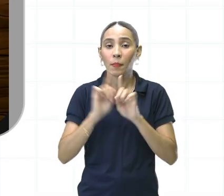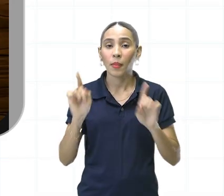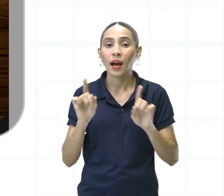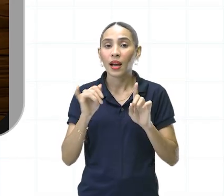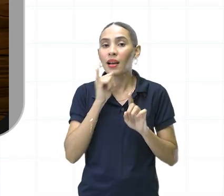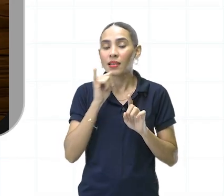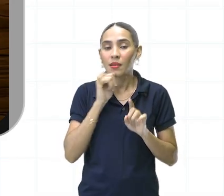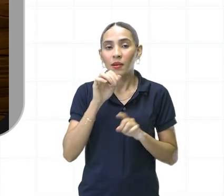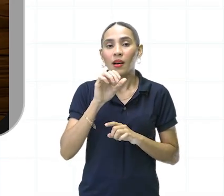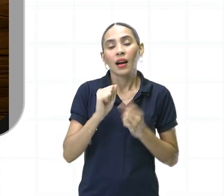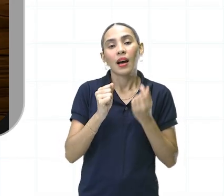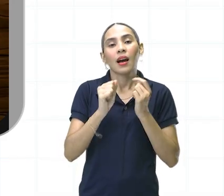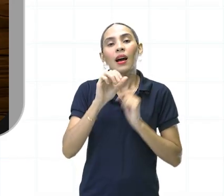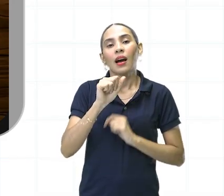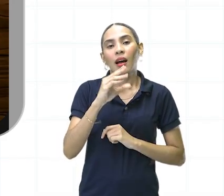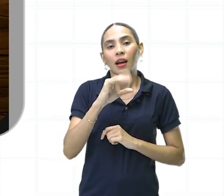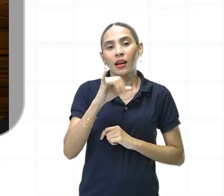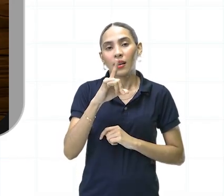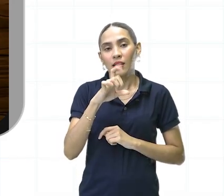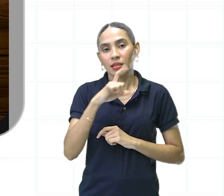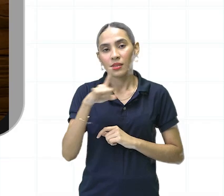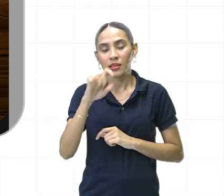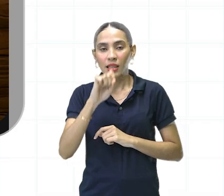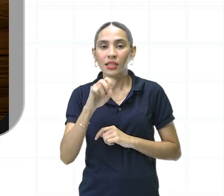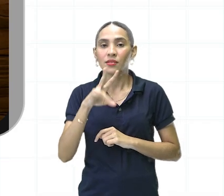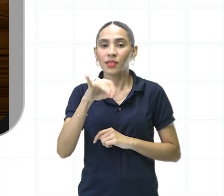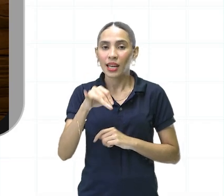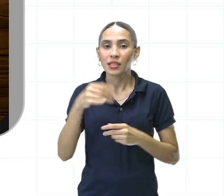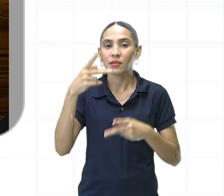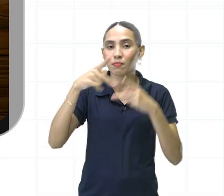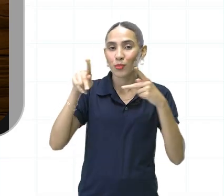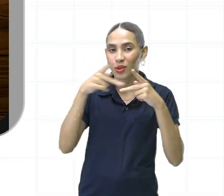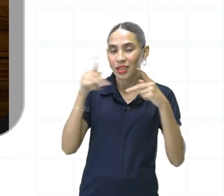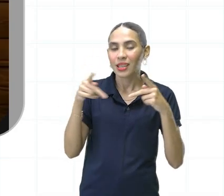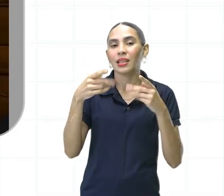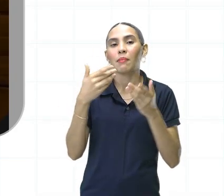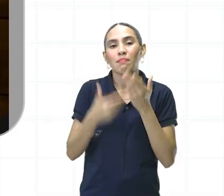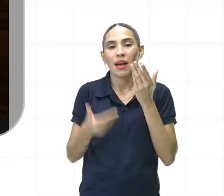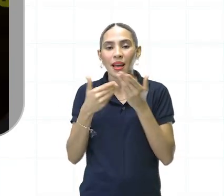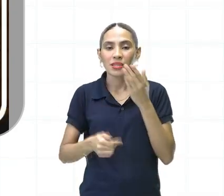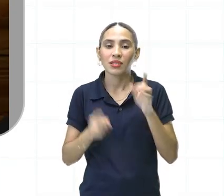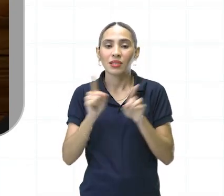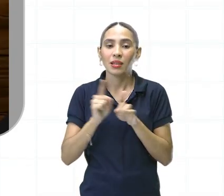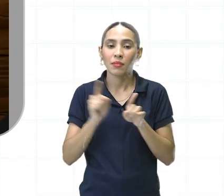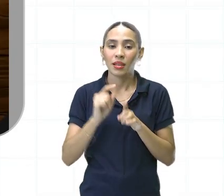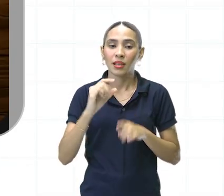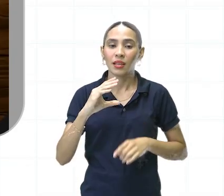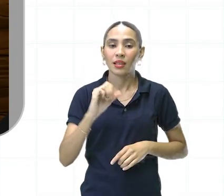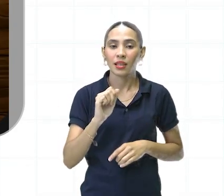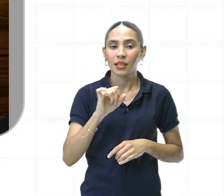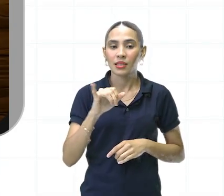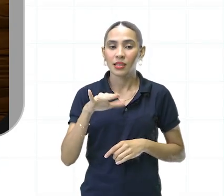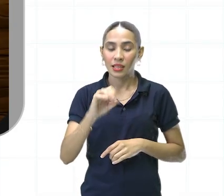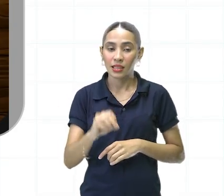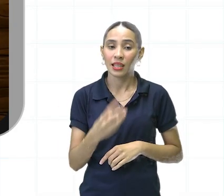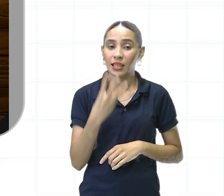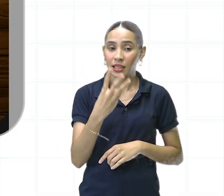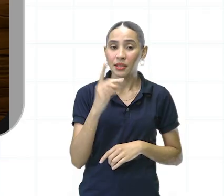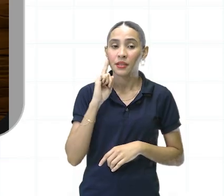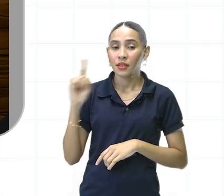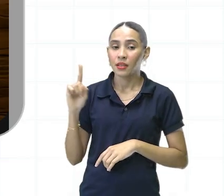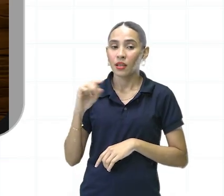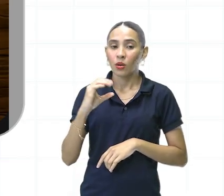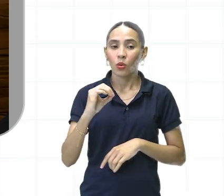da acidez, ele vai desestabilizar as proteínas do leite, né, e as caseínas. No passo 3, nós temos